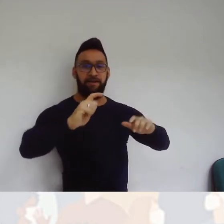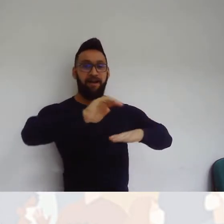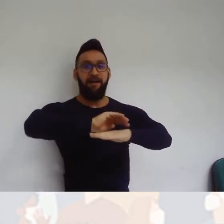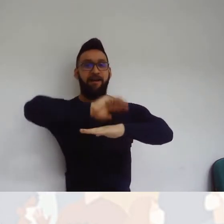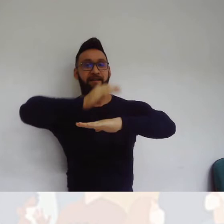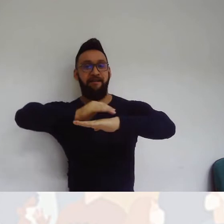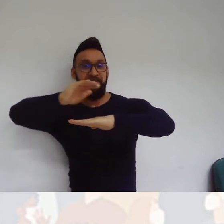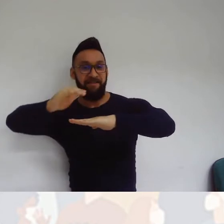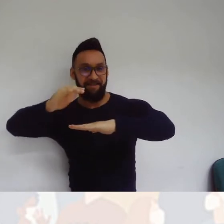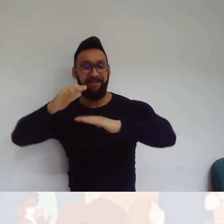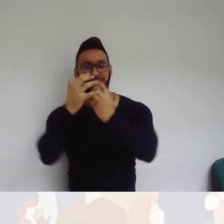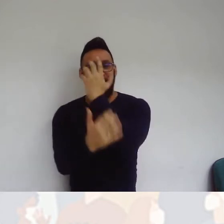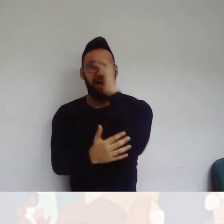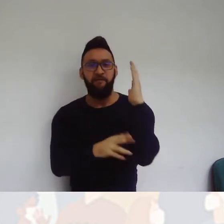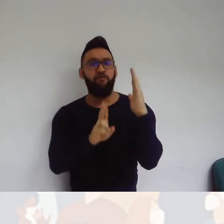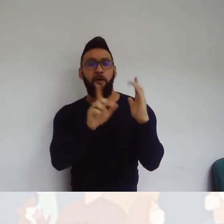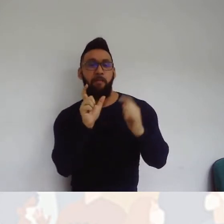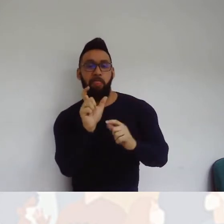outra.